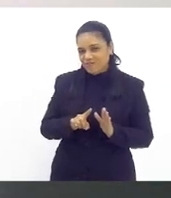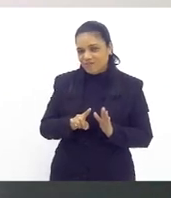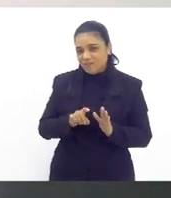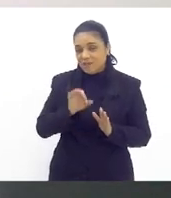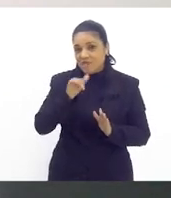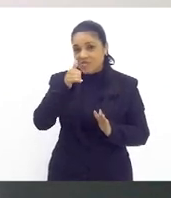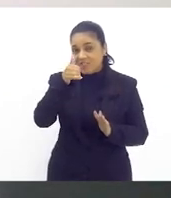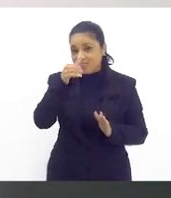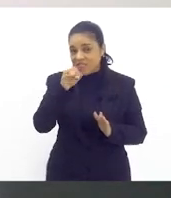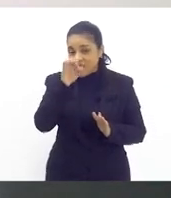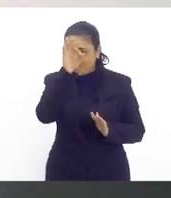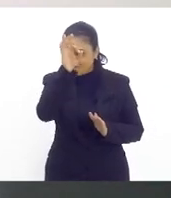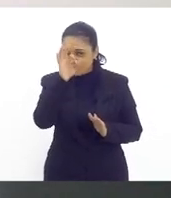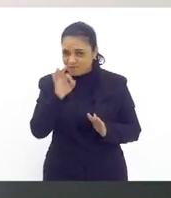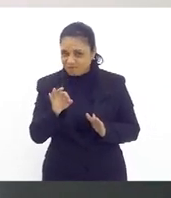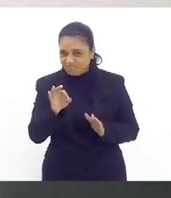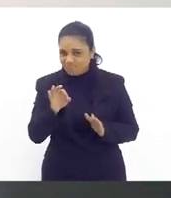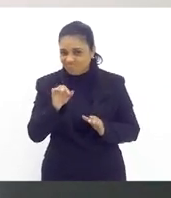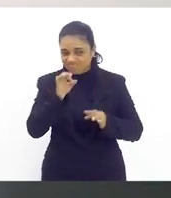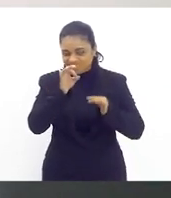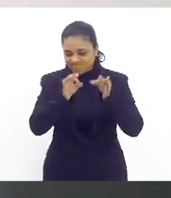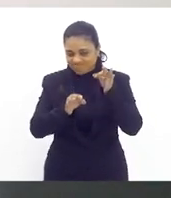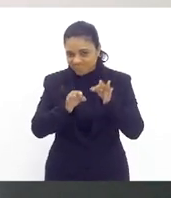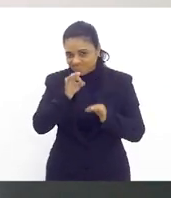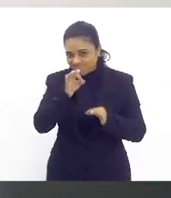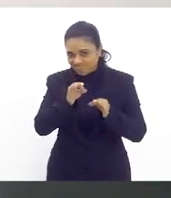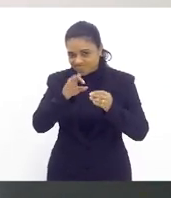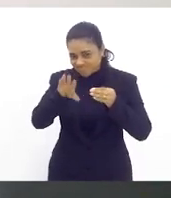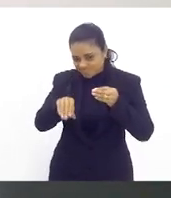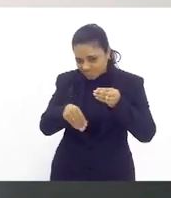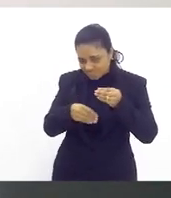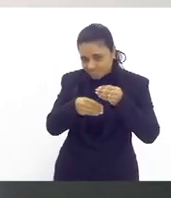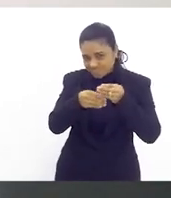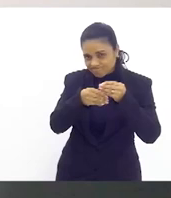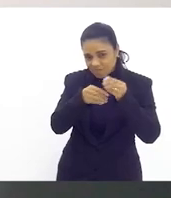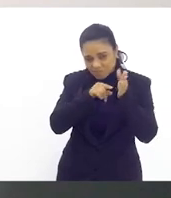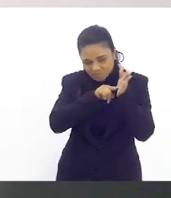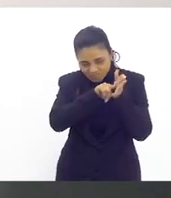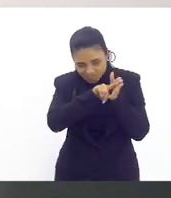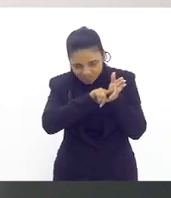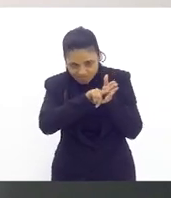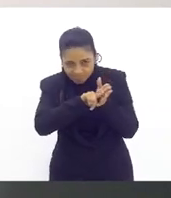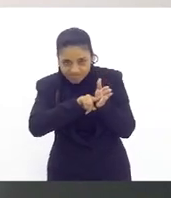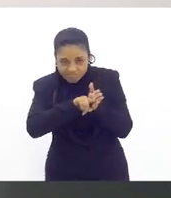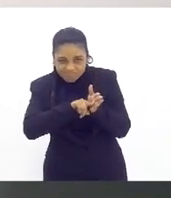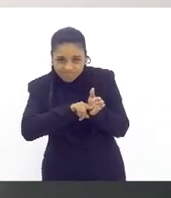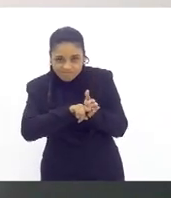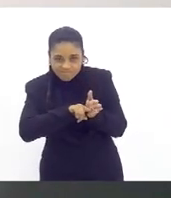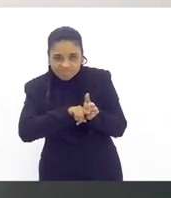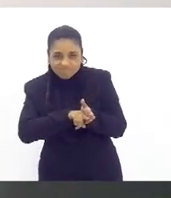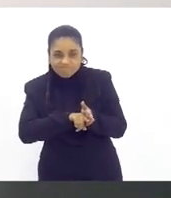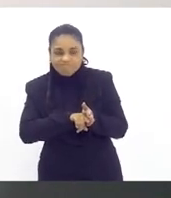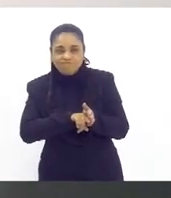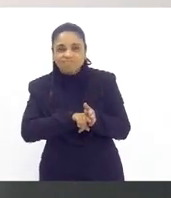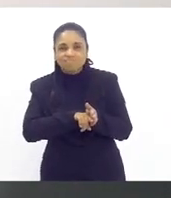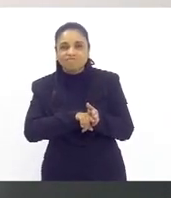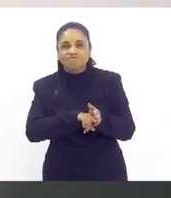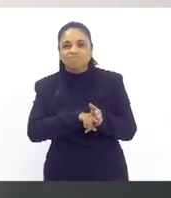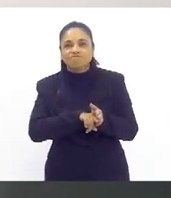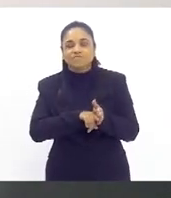daquela maneira juridicamente o arranjo das consultas que a gente fez todos esses períodos